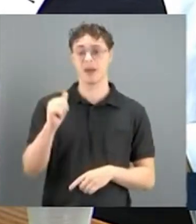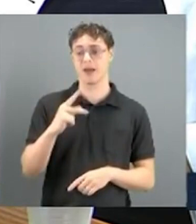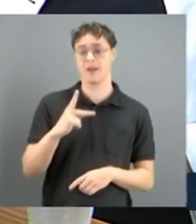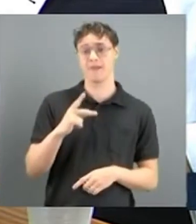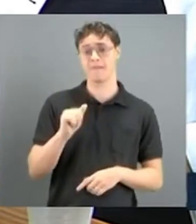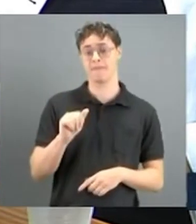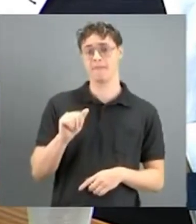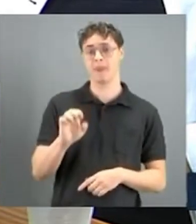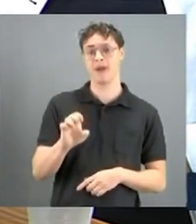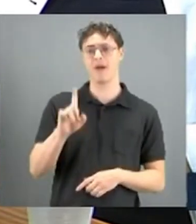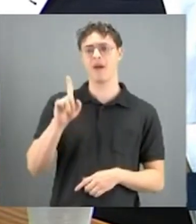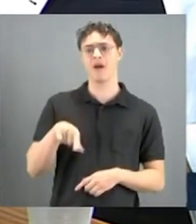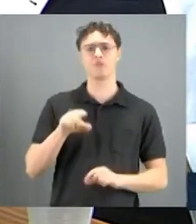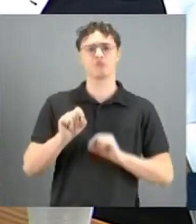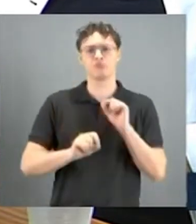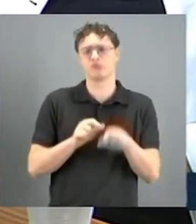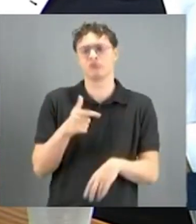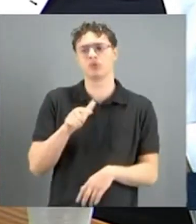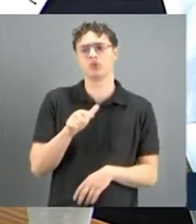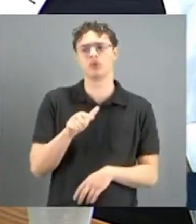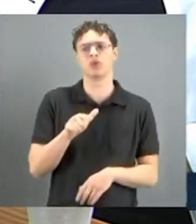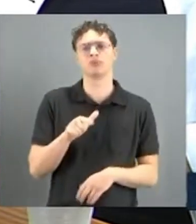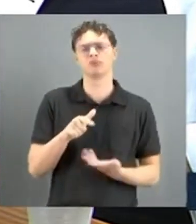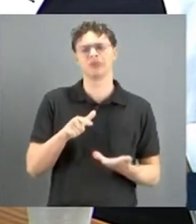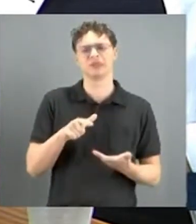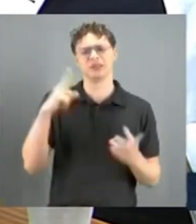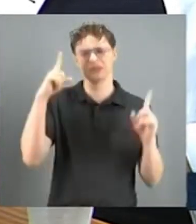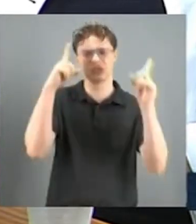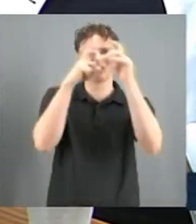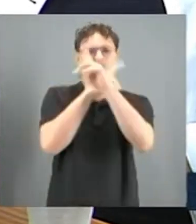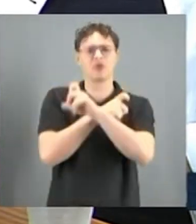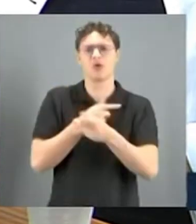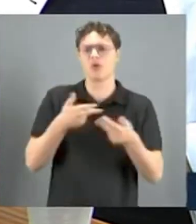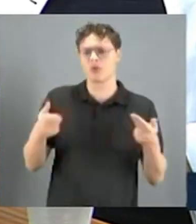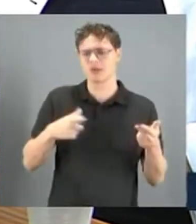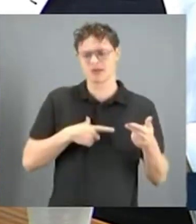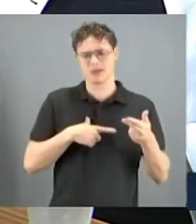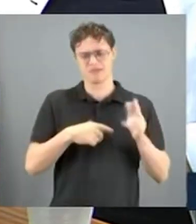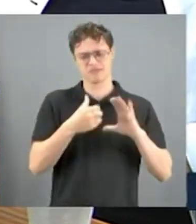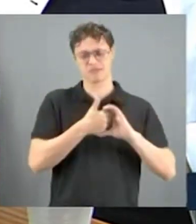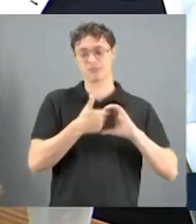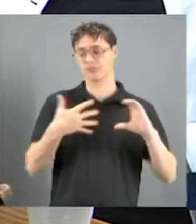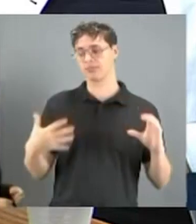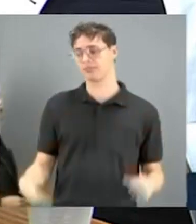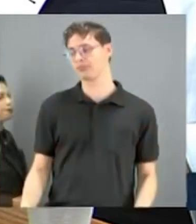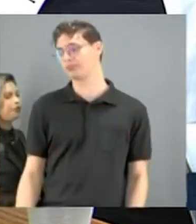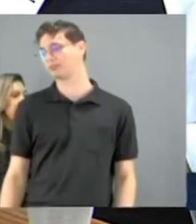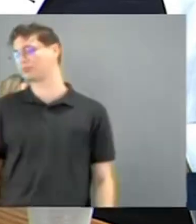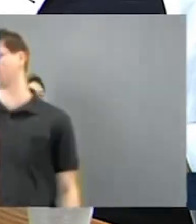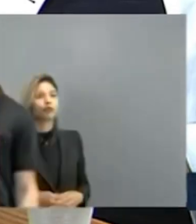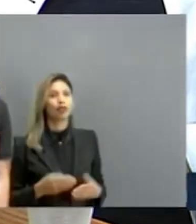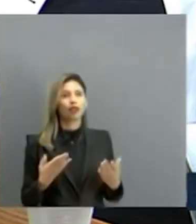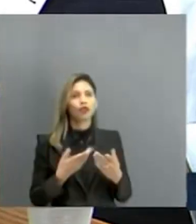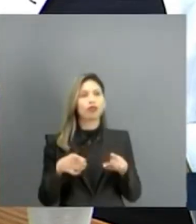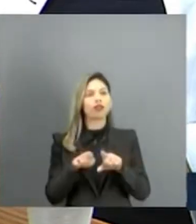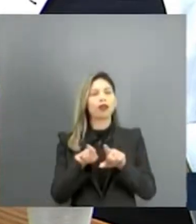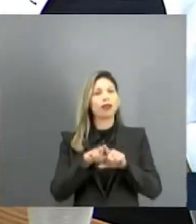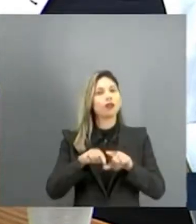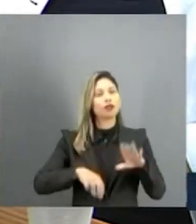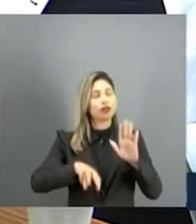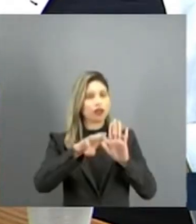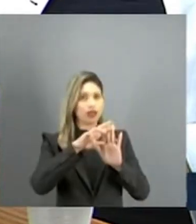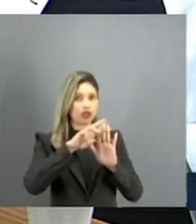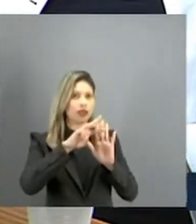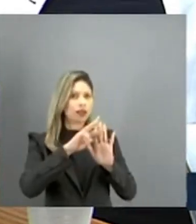ele não vai ficar muito difícil atribuições que eu vi na medida provisória de reestruturação ele